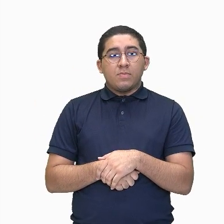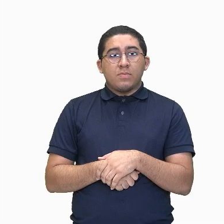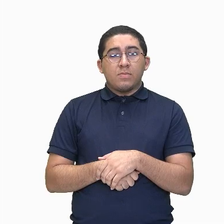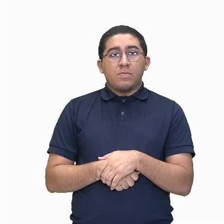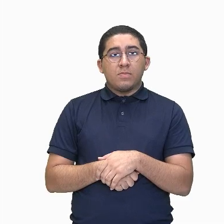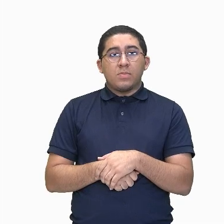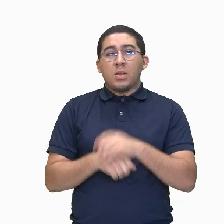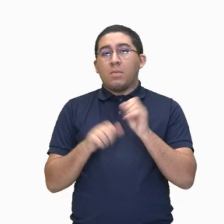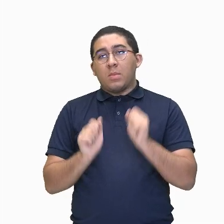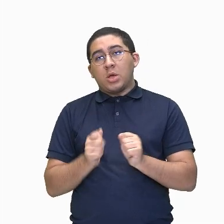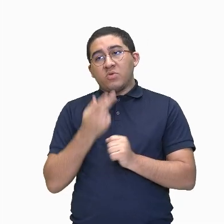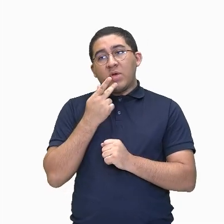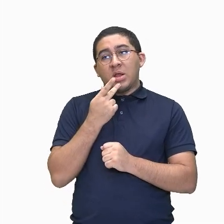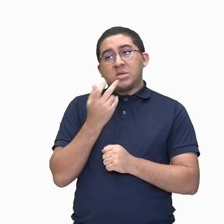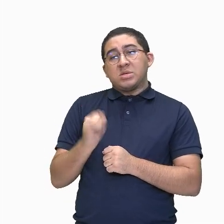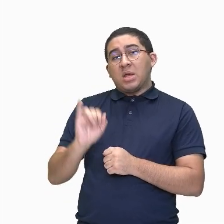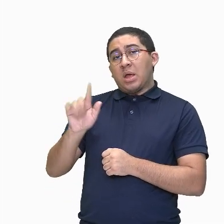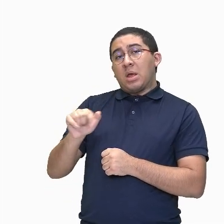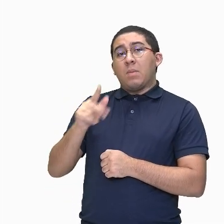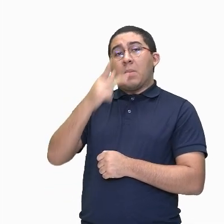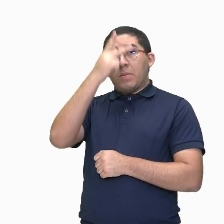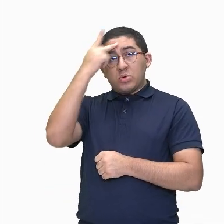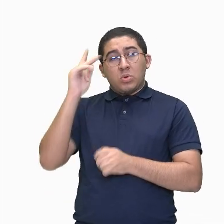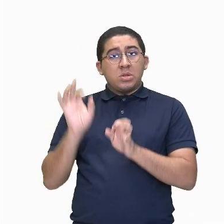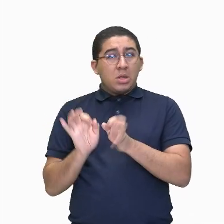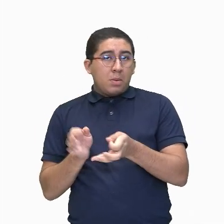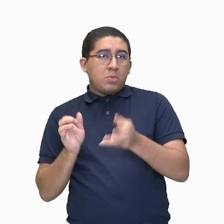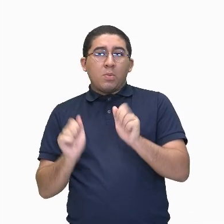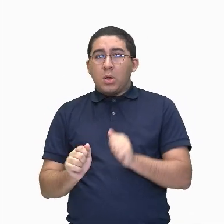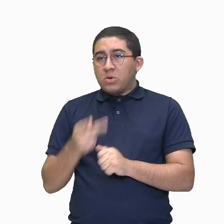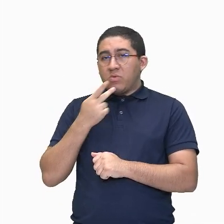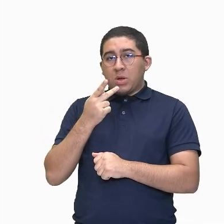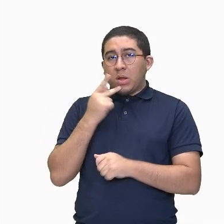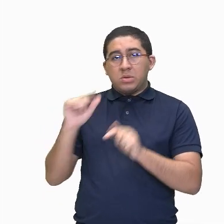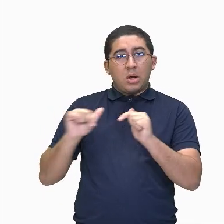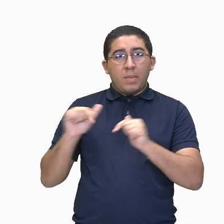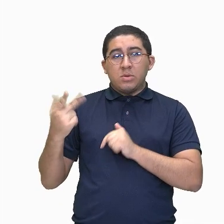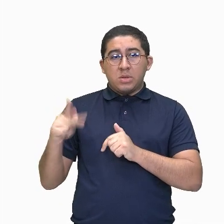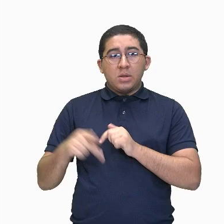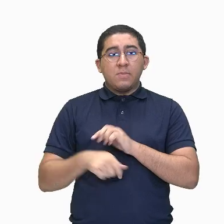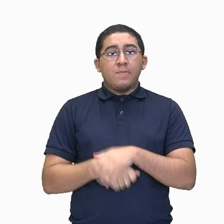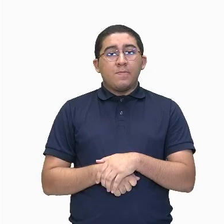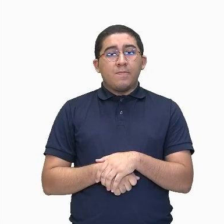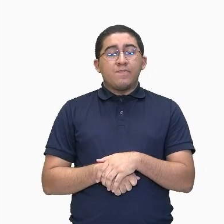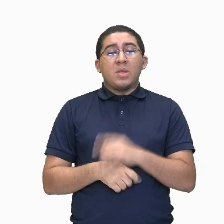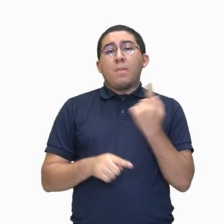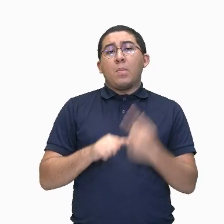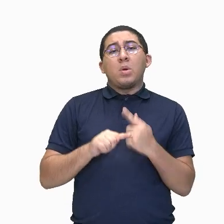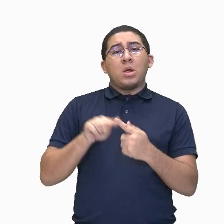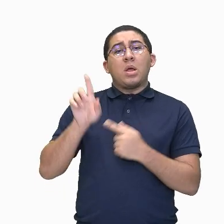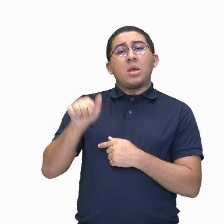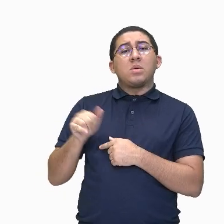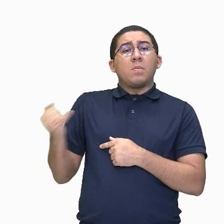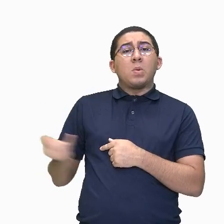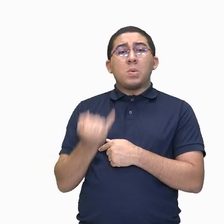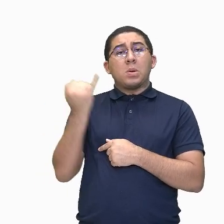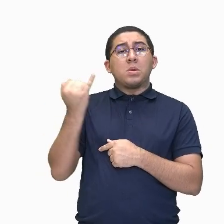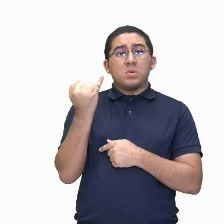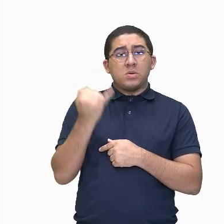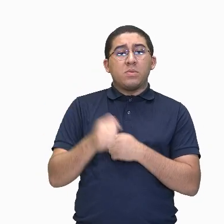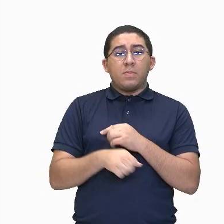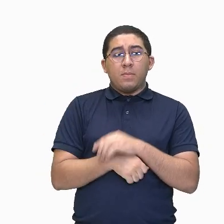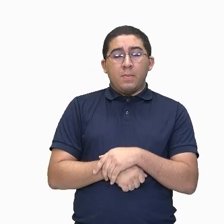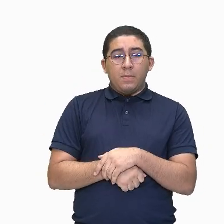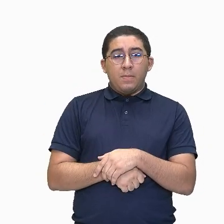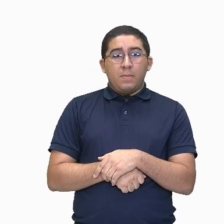simples da comunidade, ele vai dizer a atividade que ele faz. Por que ele é importante? Né? Por que essa